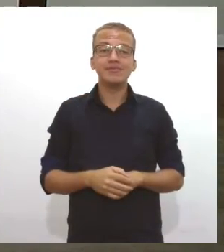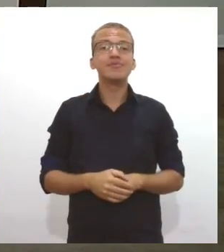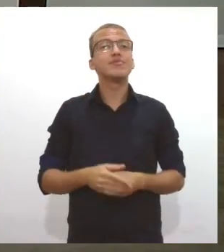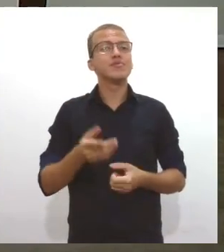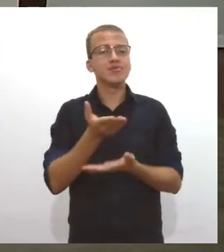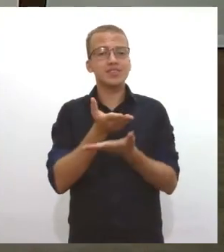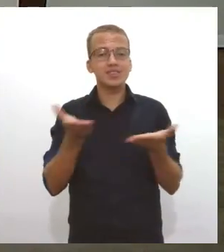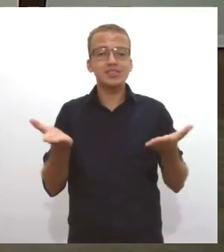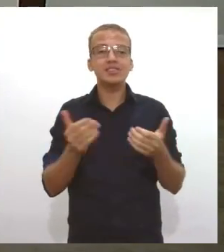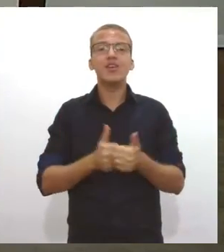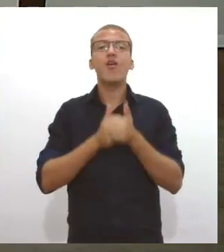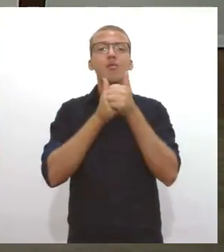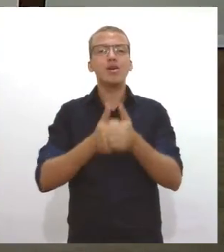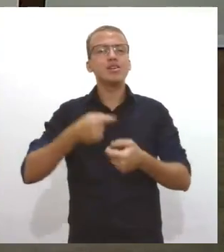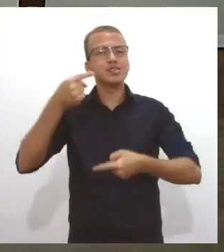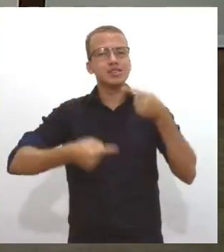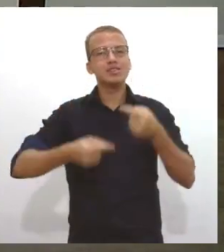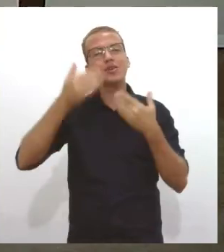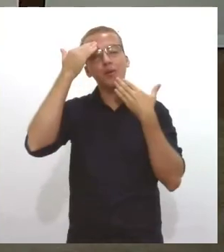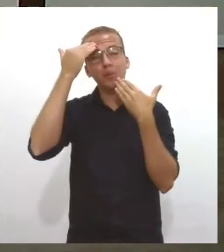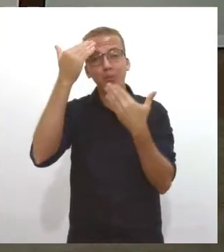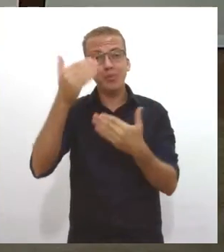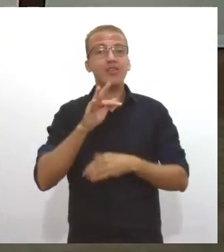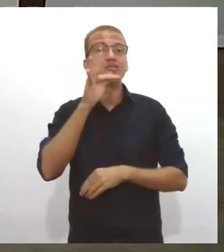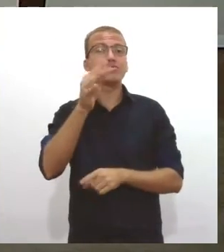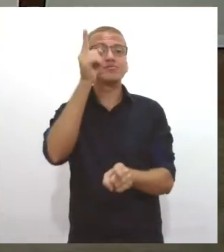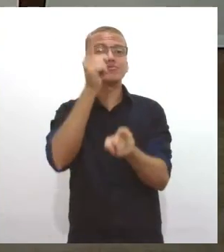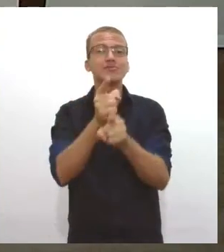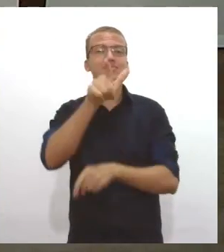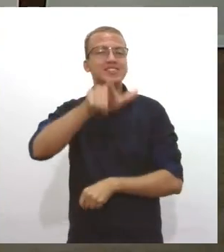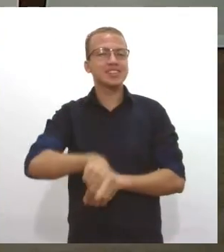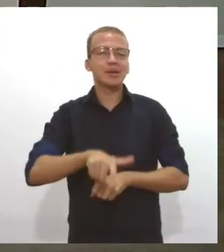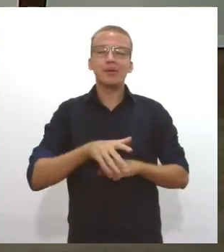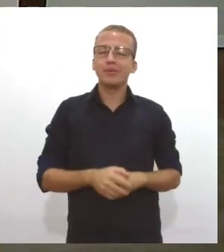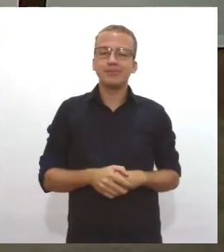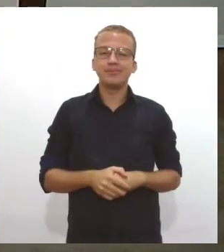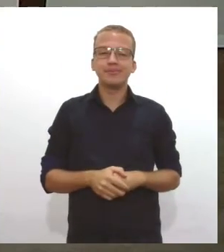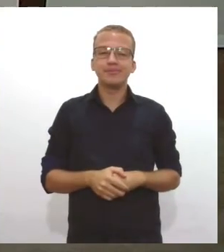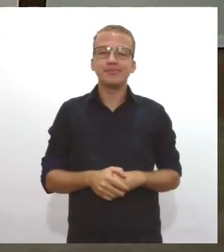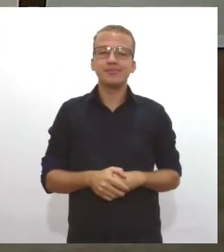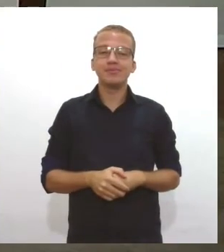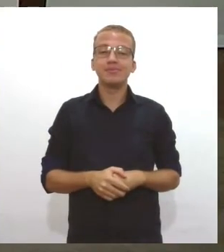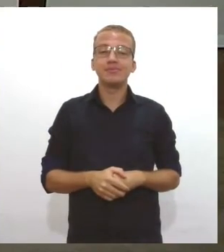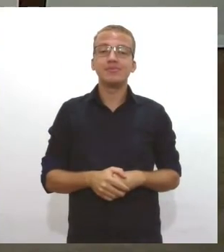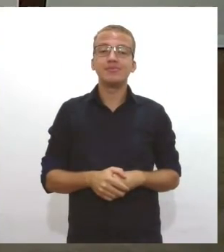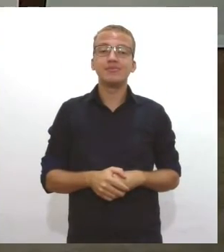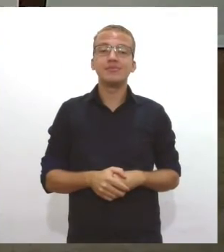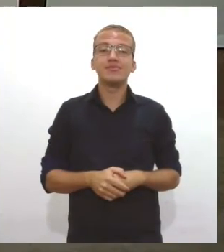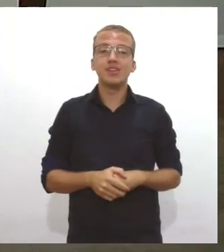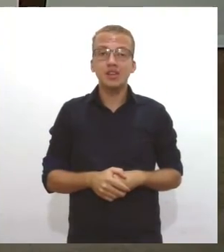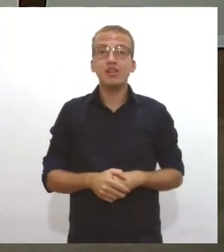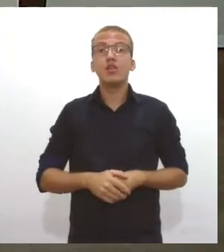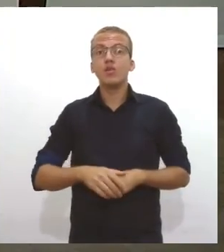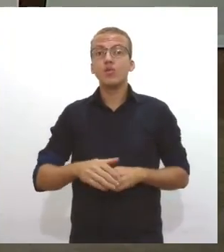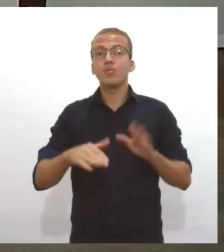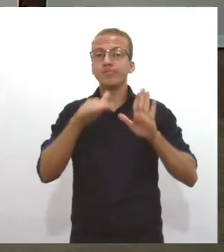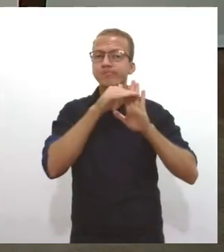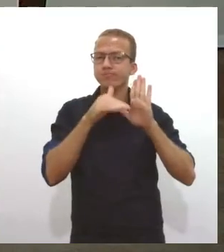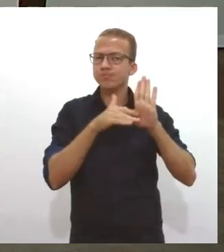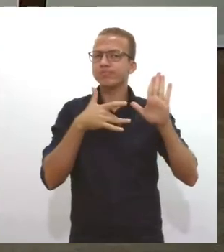discussão muito obrigada e até o próximo programa A gente sempre repete aqui continue respeitando as recomendações